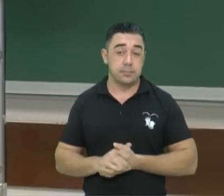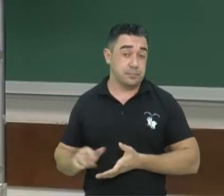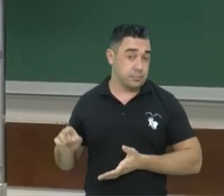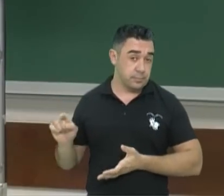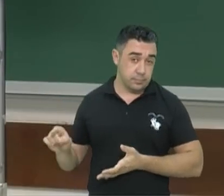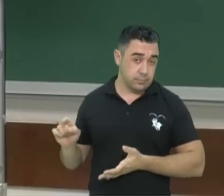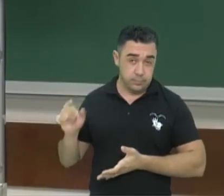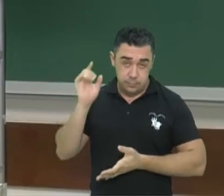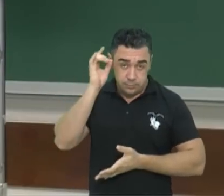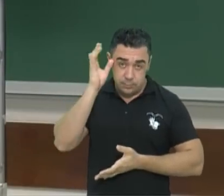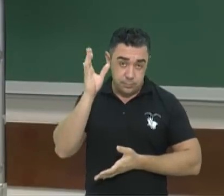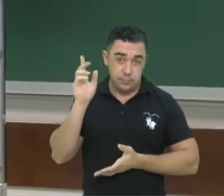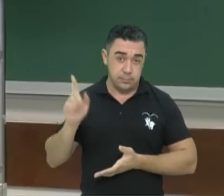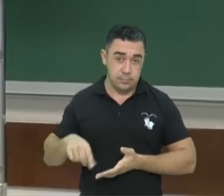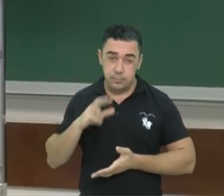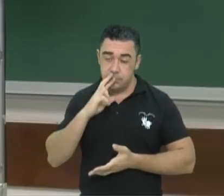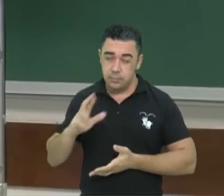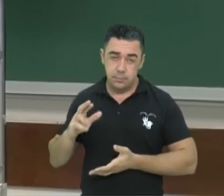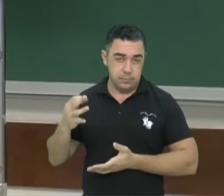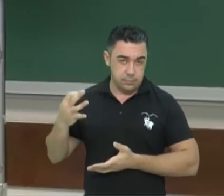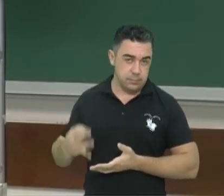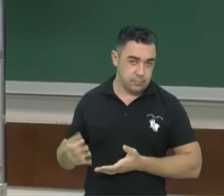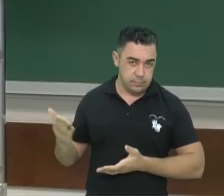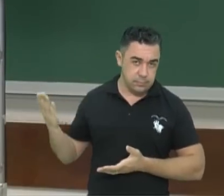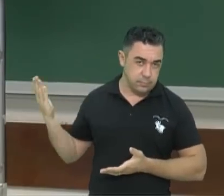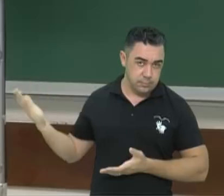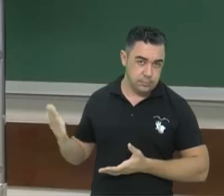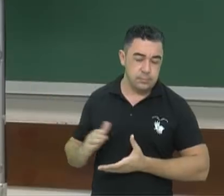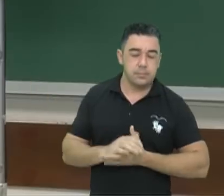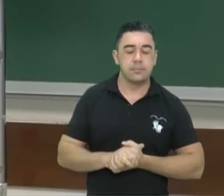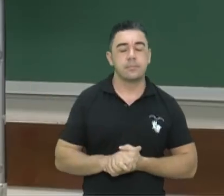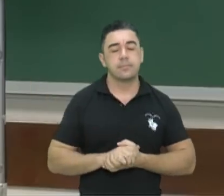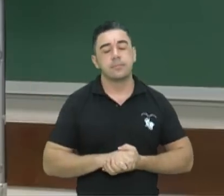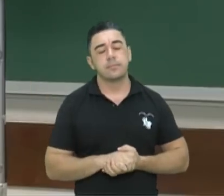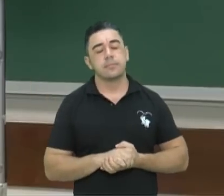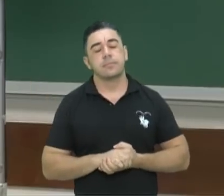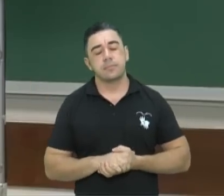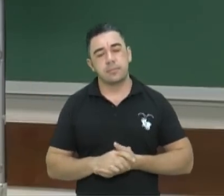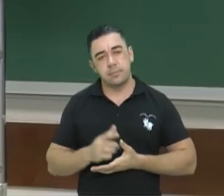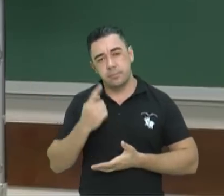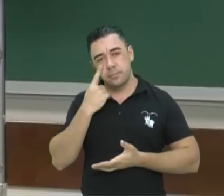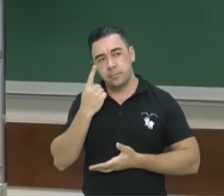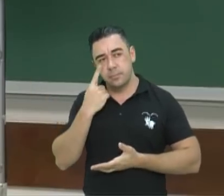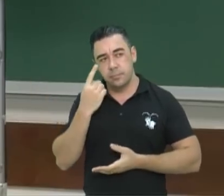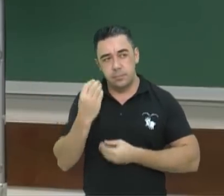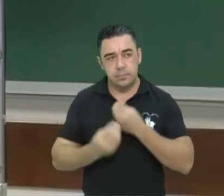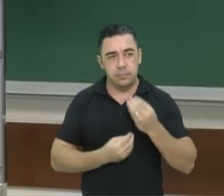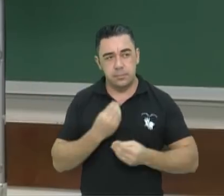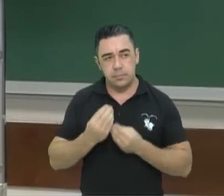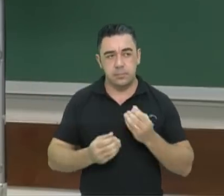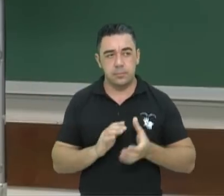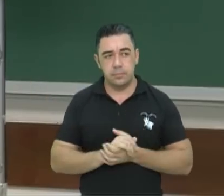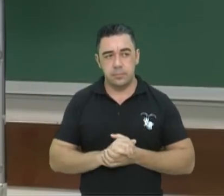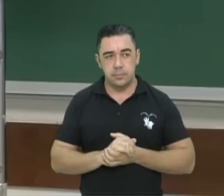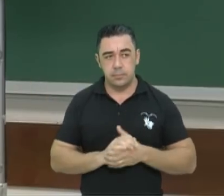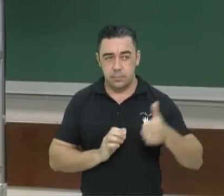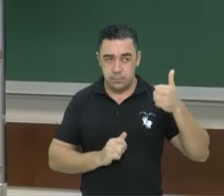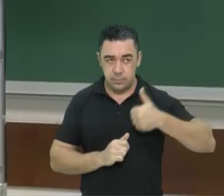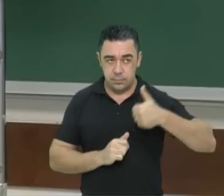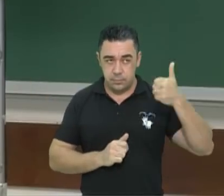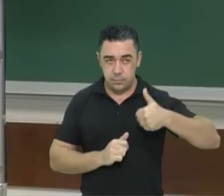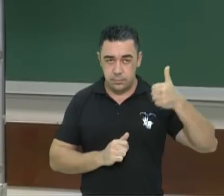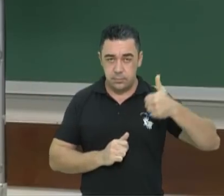neste caso, a resposta correta é ângulo, ângulo. Então, veja como que ficou a nossa resposta. No